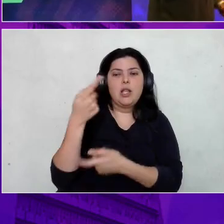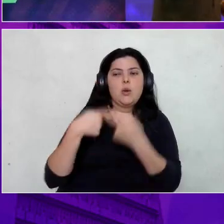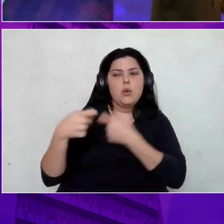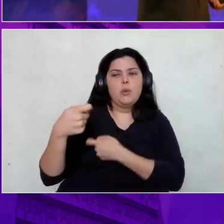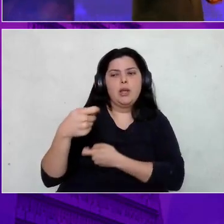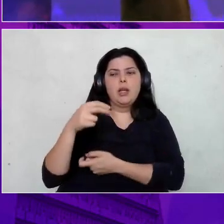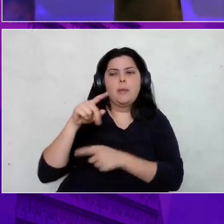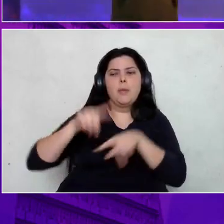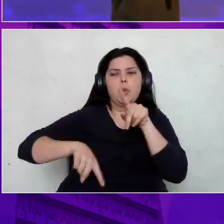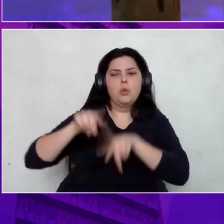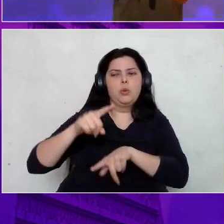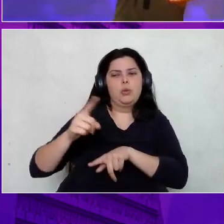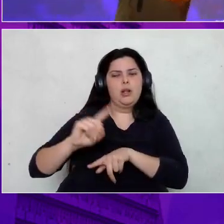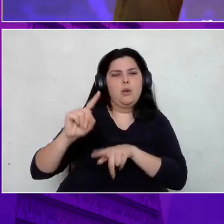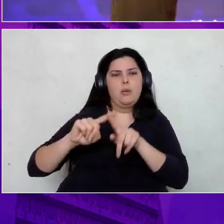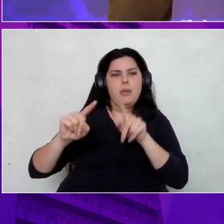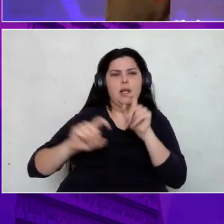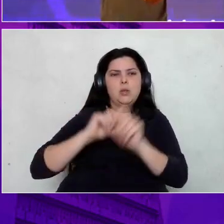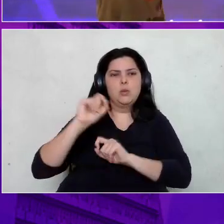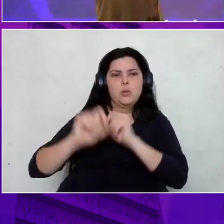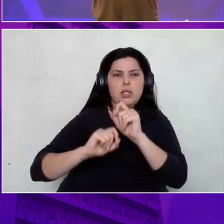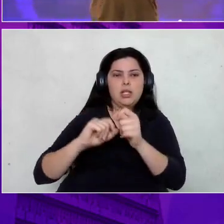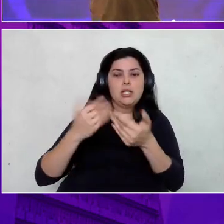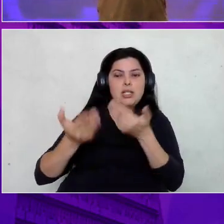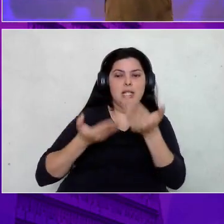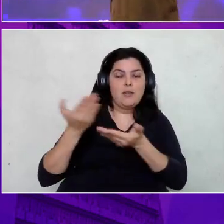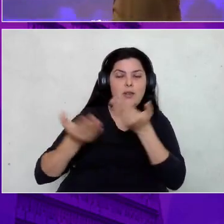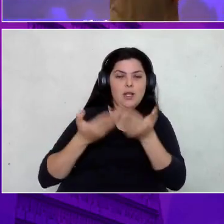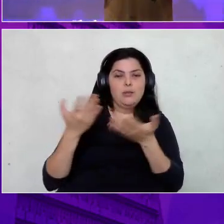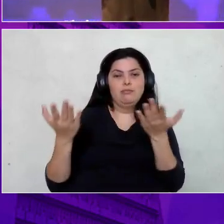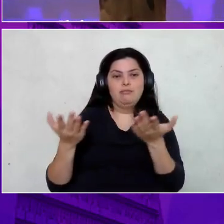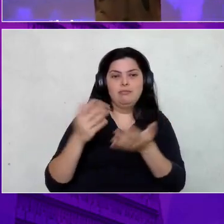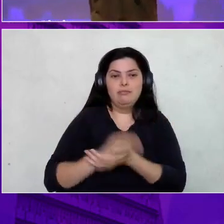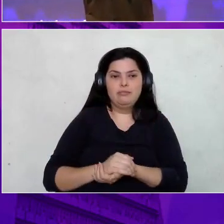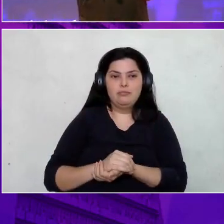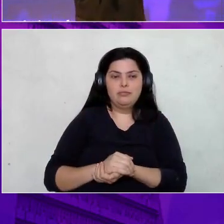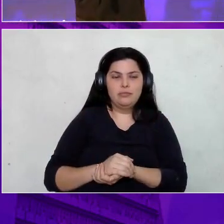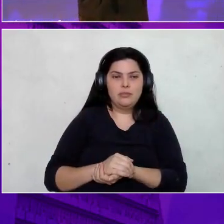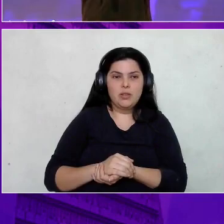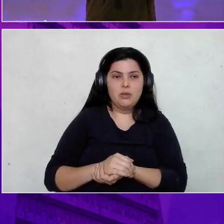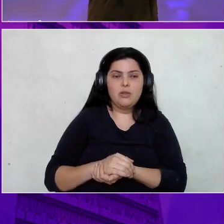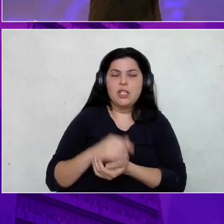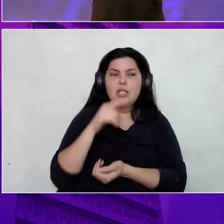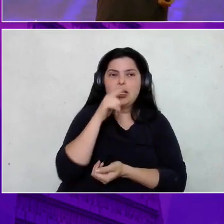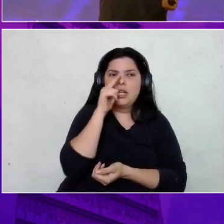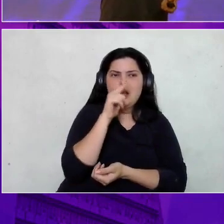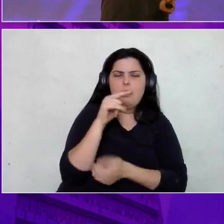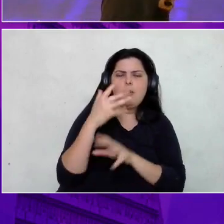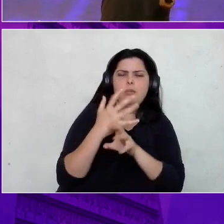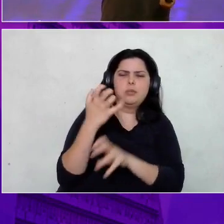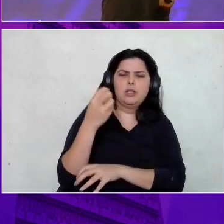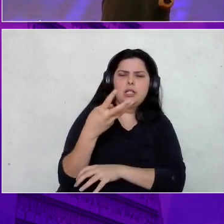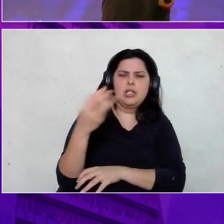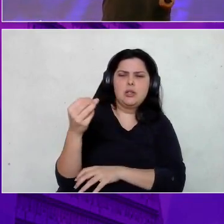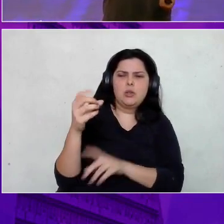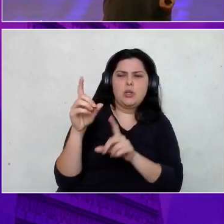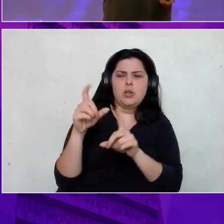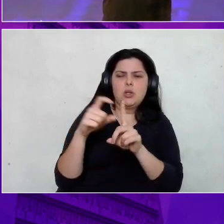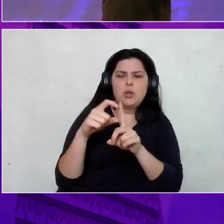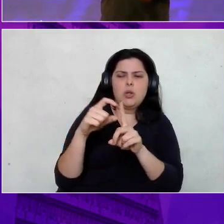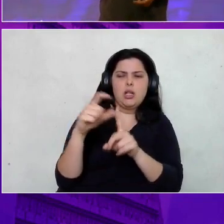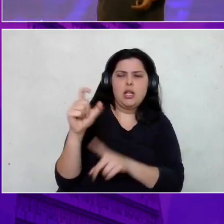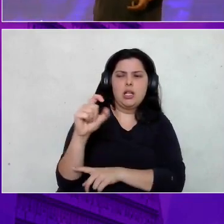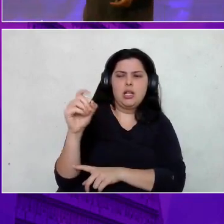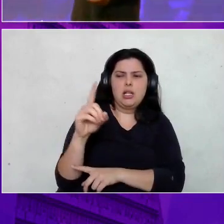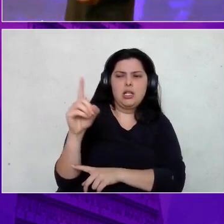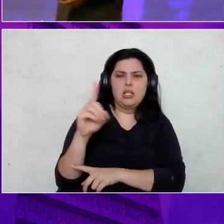produtos, mas uma economia de serviços. Então, a Haier, em vez de ganhar $300 com uma geladeira, uma vez a cada 5